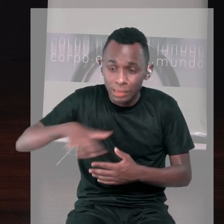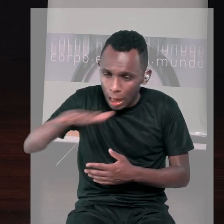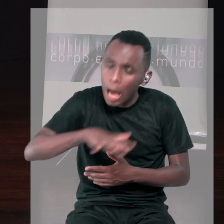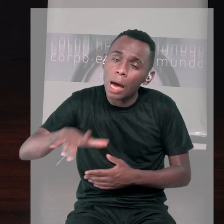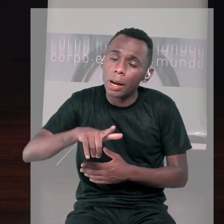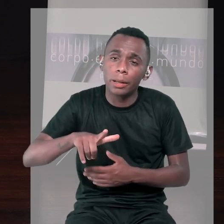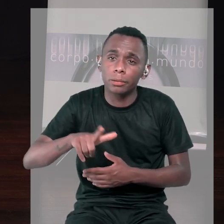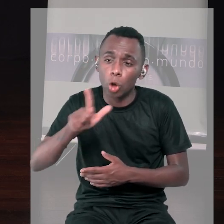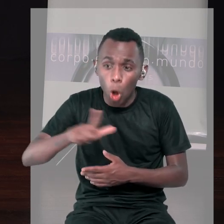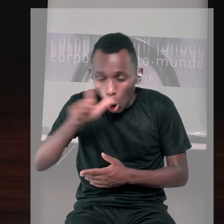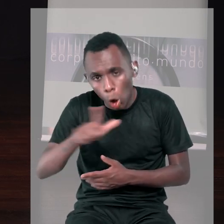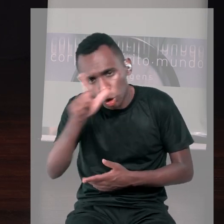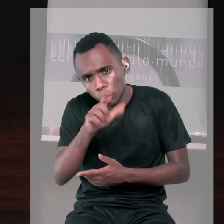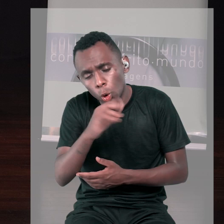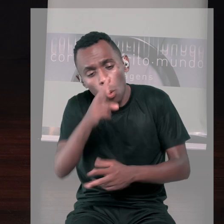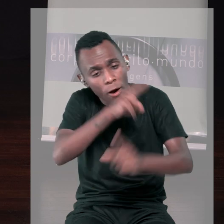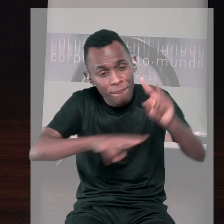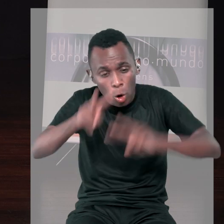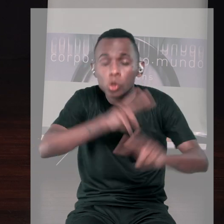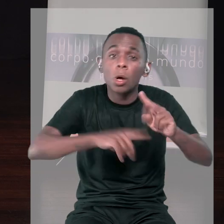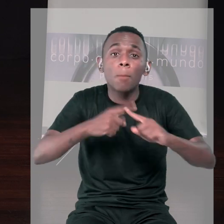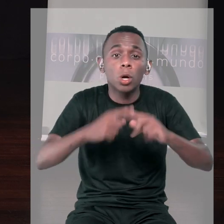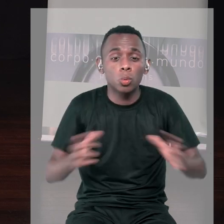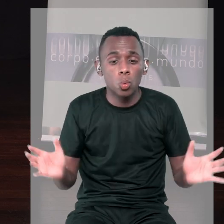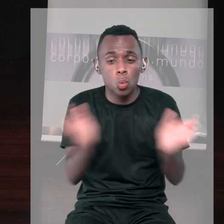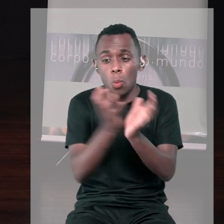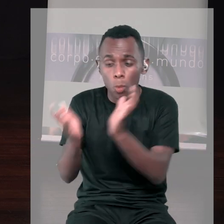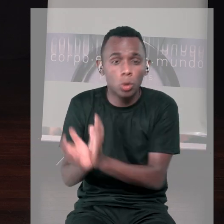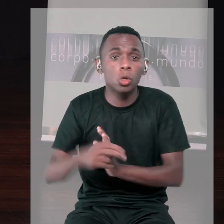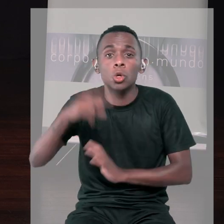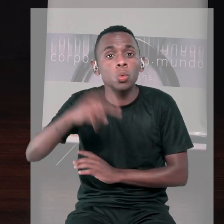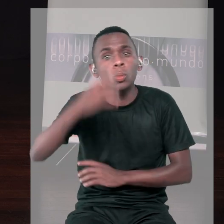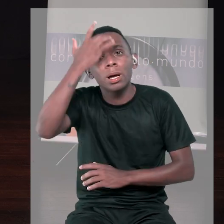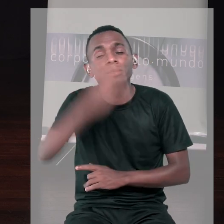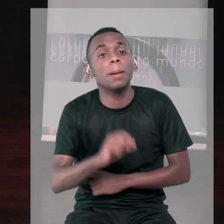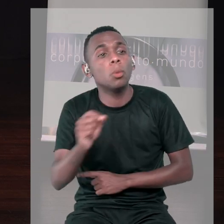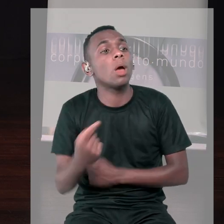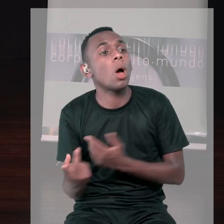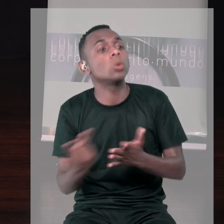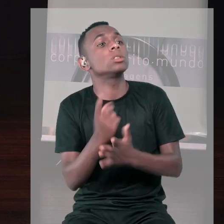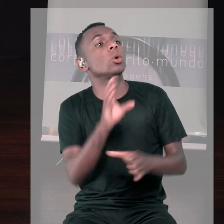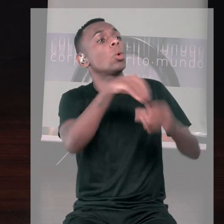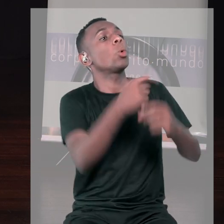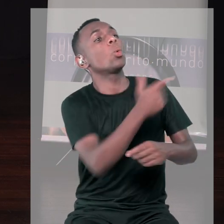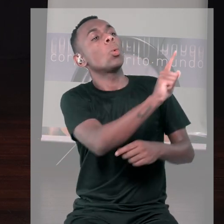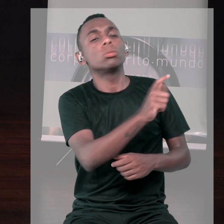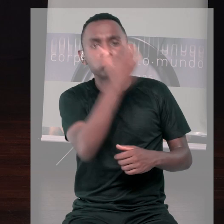quanto analítico, porque os dois exércitos, os dois contentores, nunca sabem exatamente o que está acontecendo do outro lado.